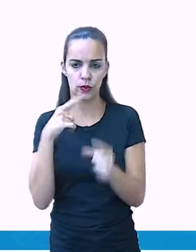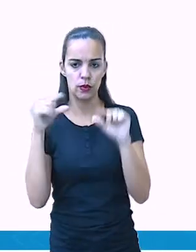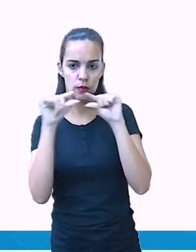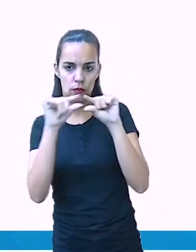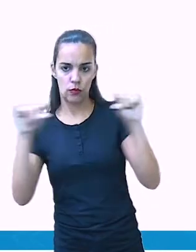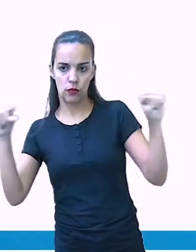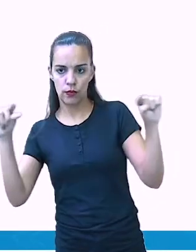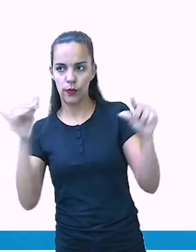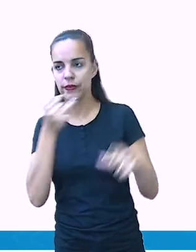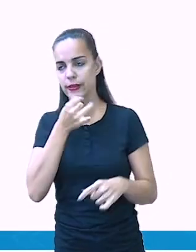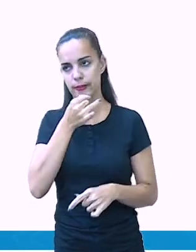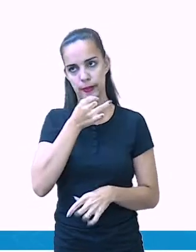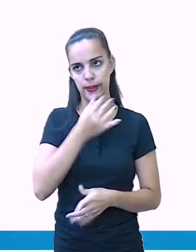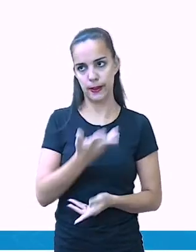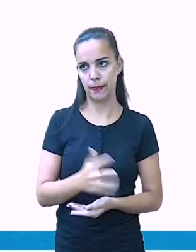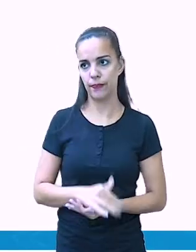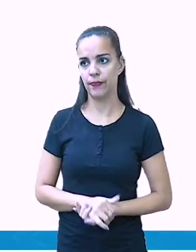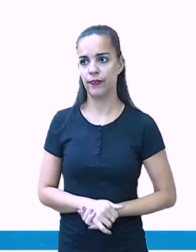frase.